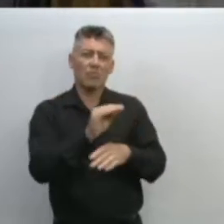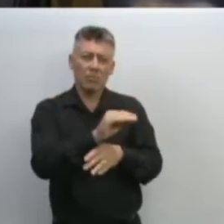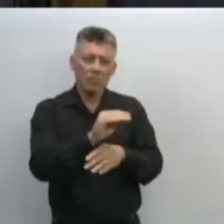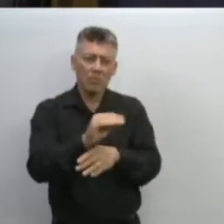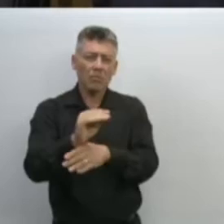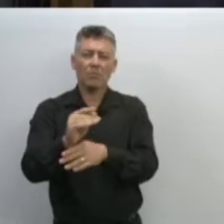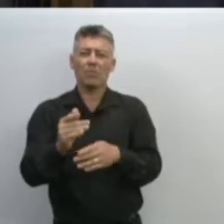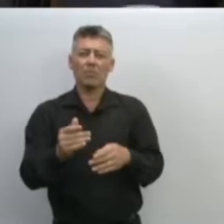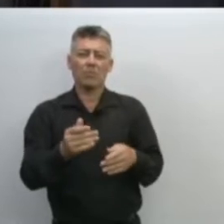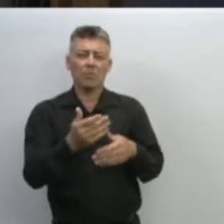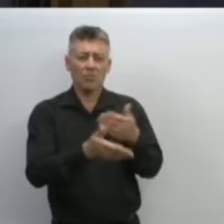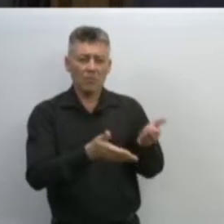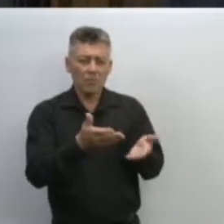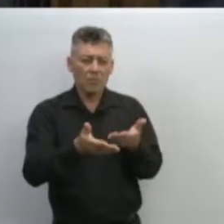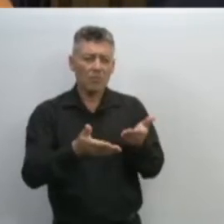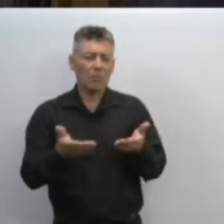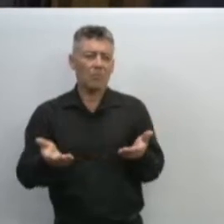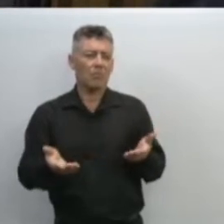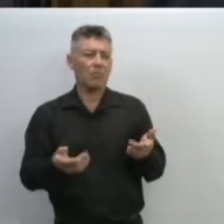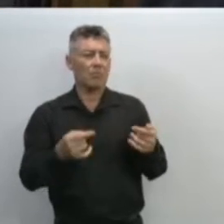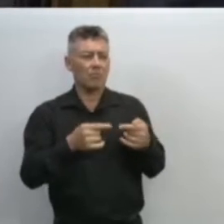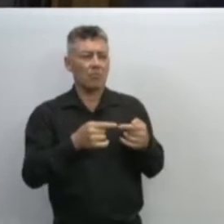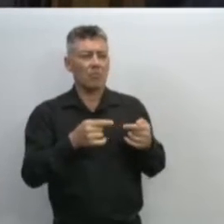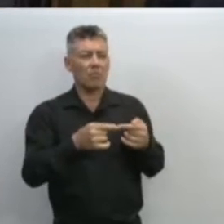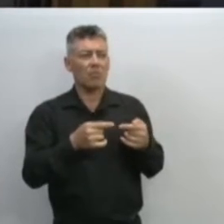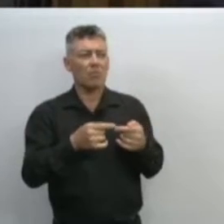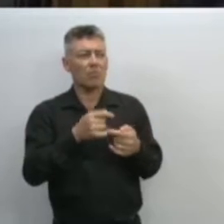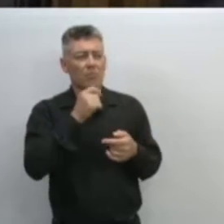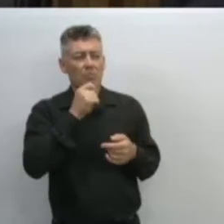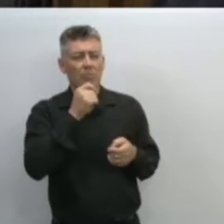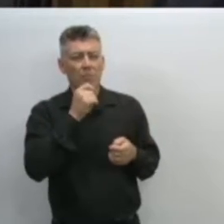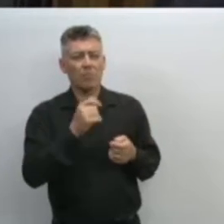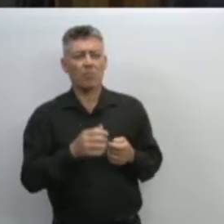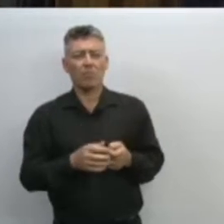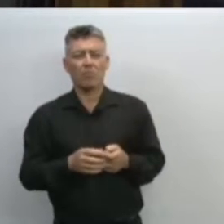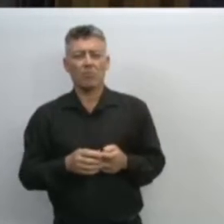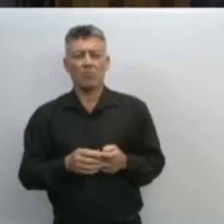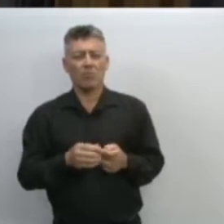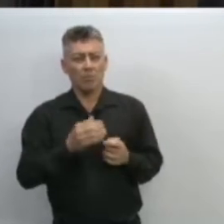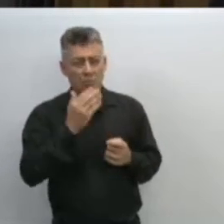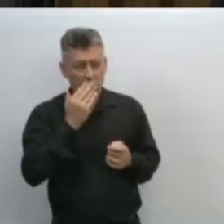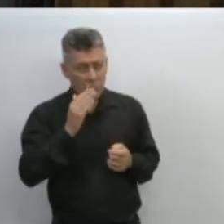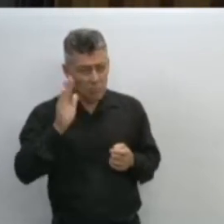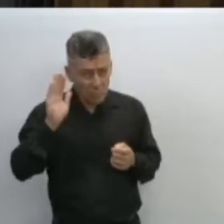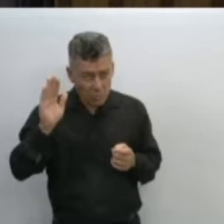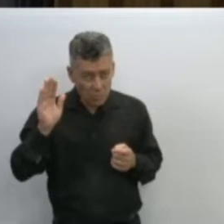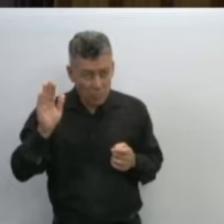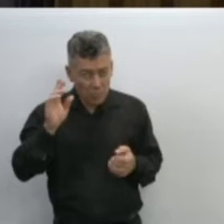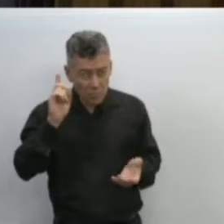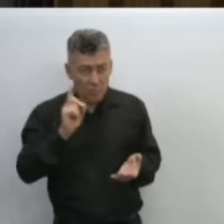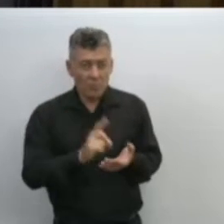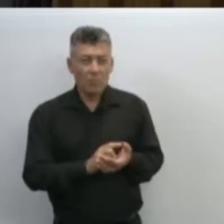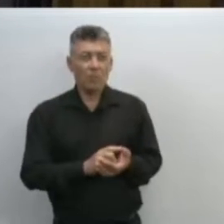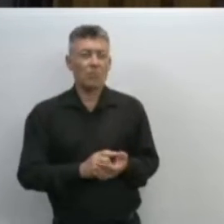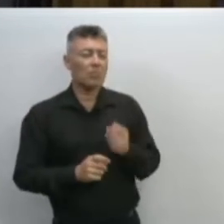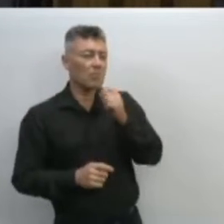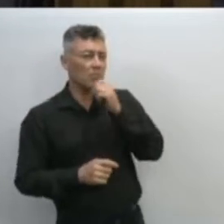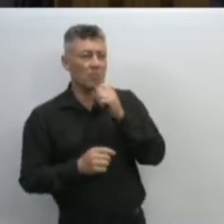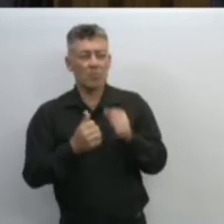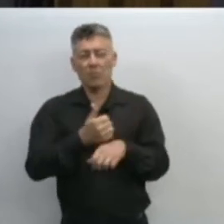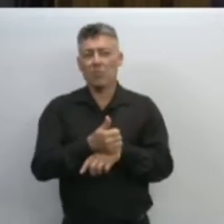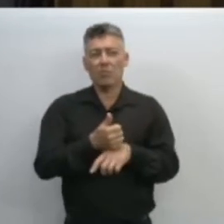pia nas enfermarias e nas suítes. Mas o que foi comprovado que, de fato, não há